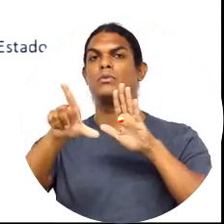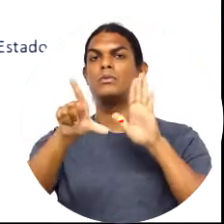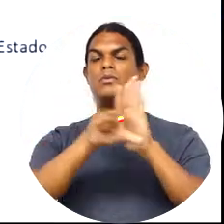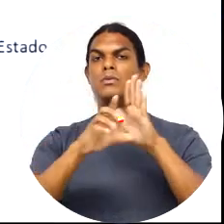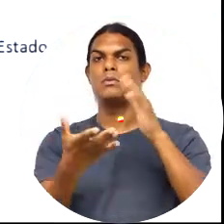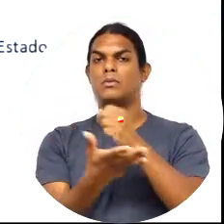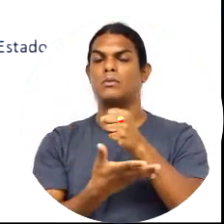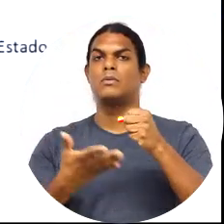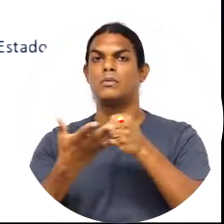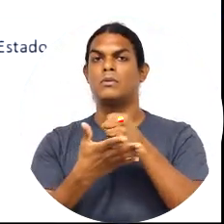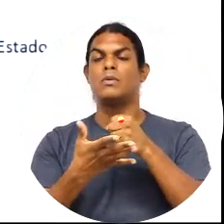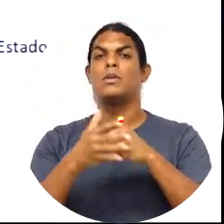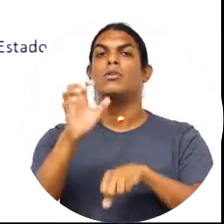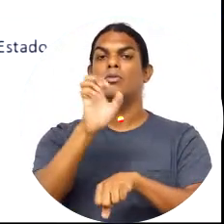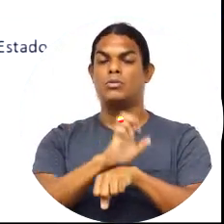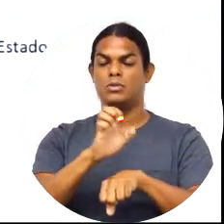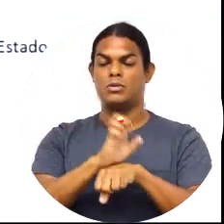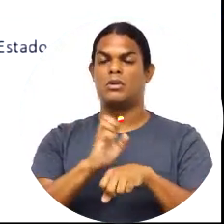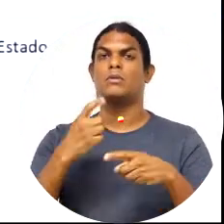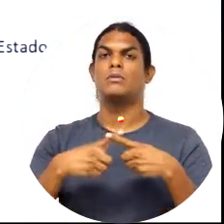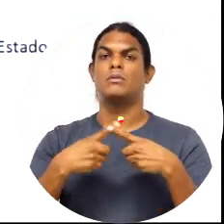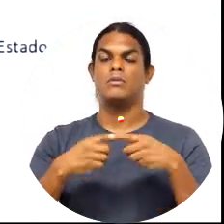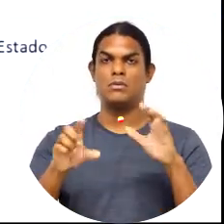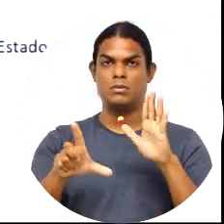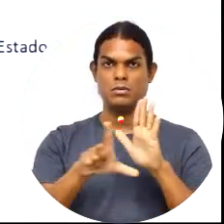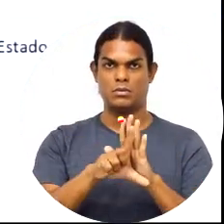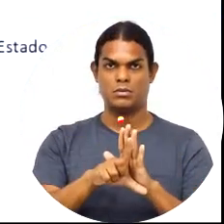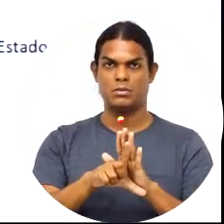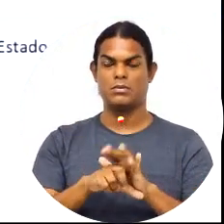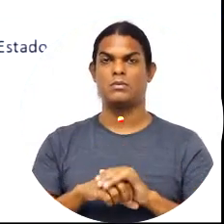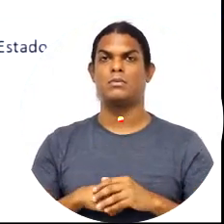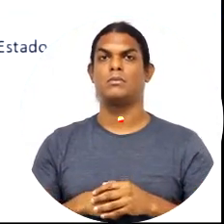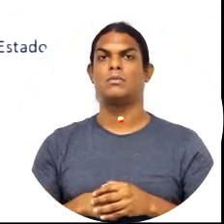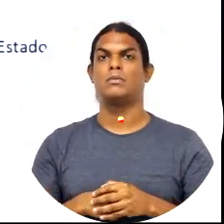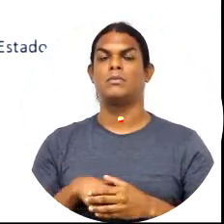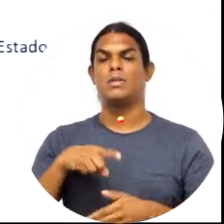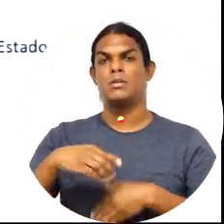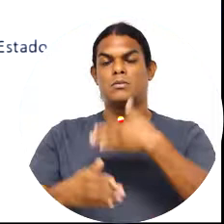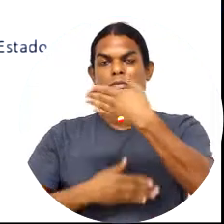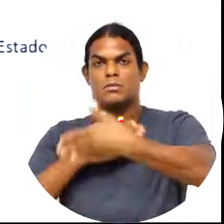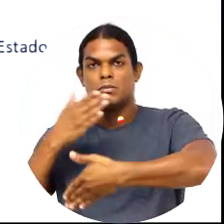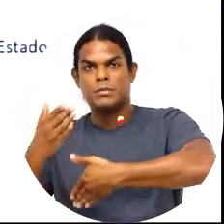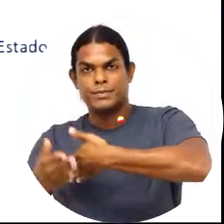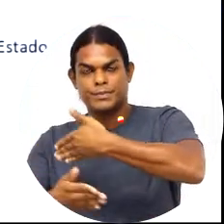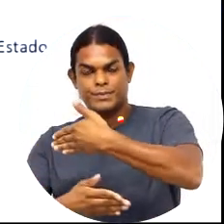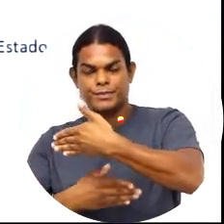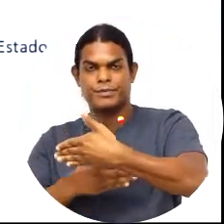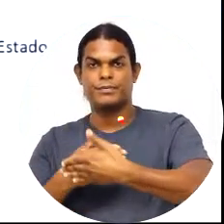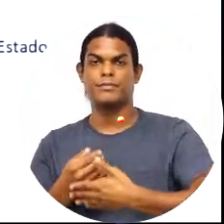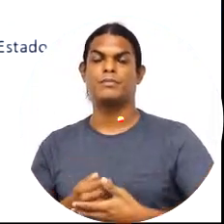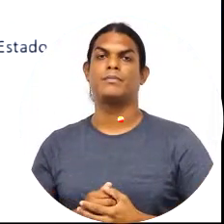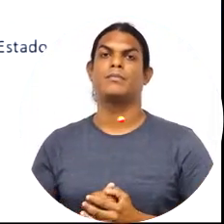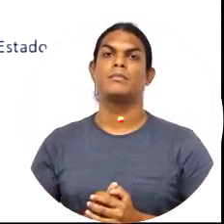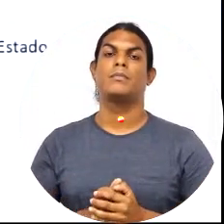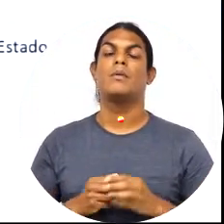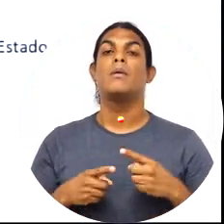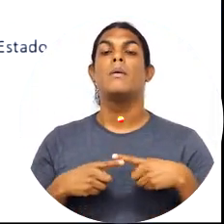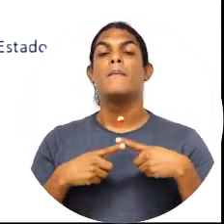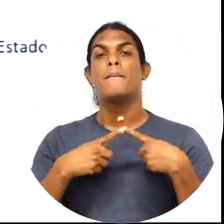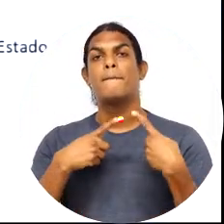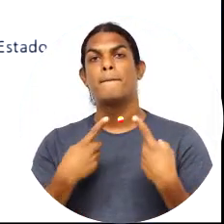e bases e os estados podem legislar em consonância e esse processo então evolui. Mas aí quando chega